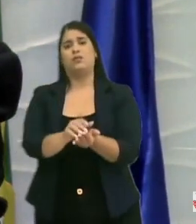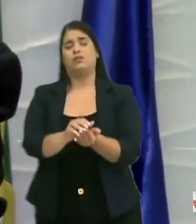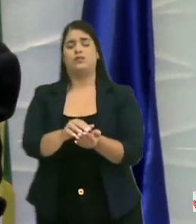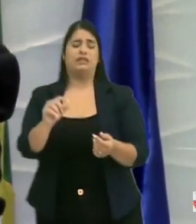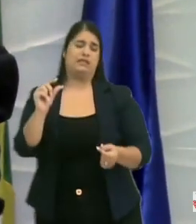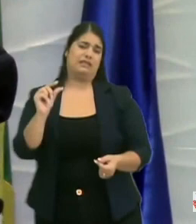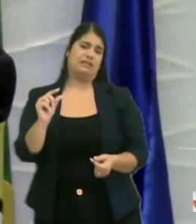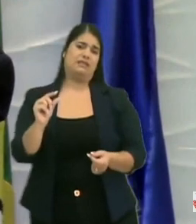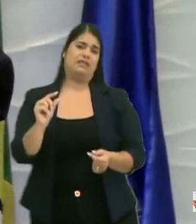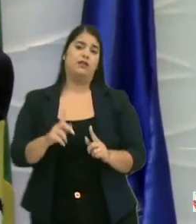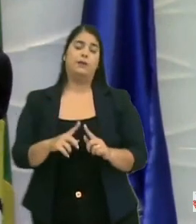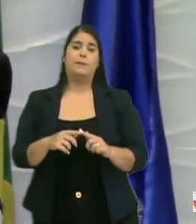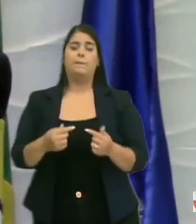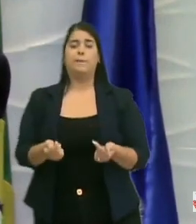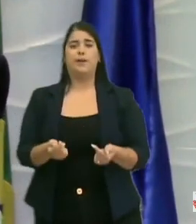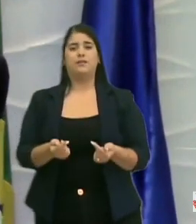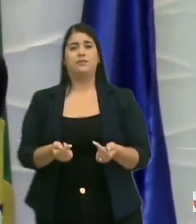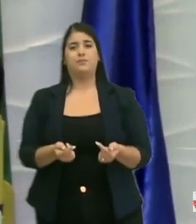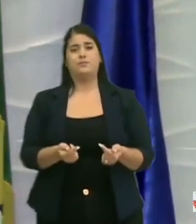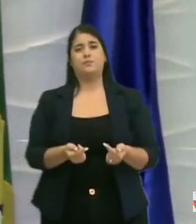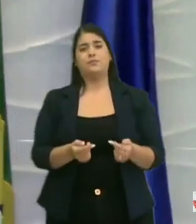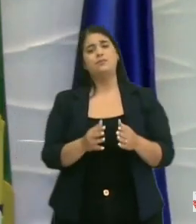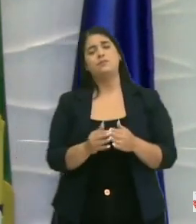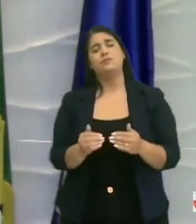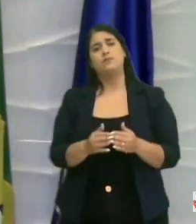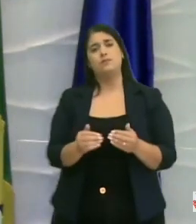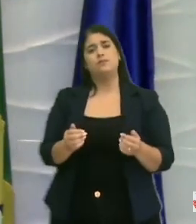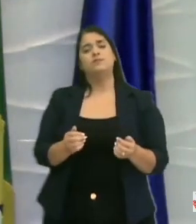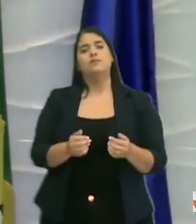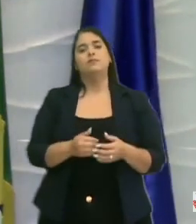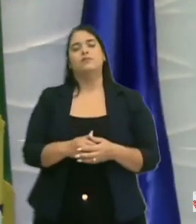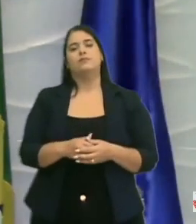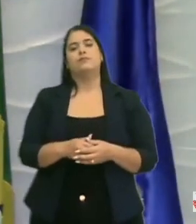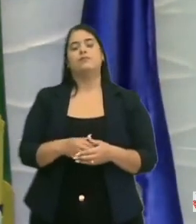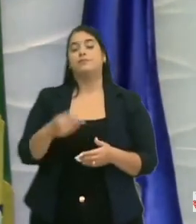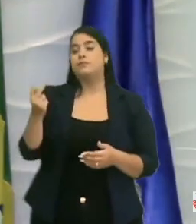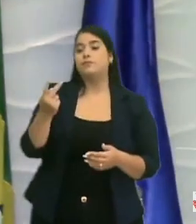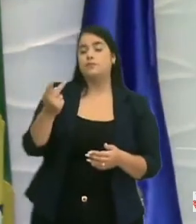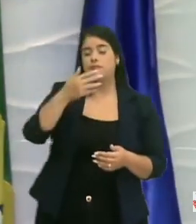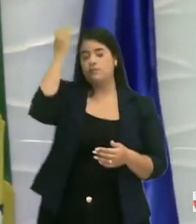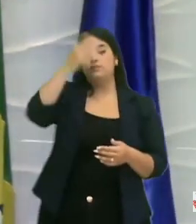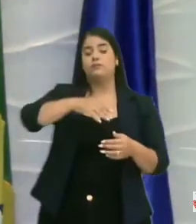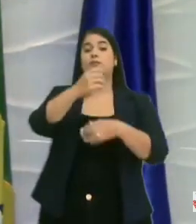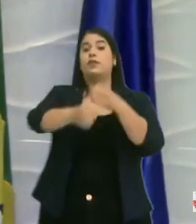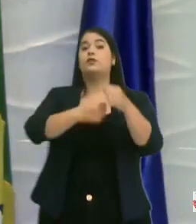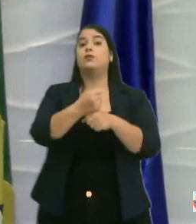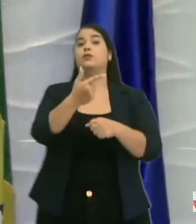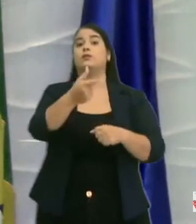Mas, rapaz, ele colocou esse pedido da ressonância em 2021.